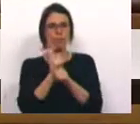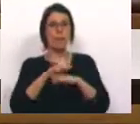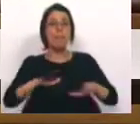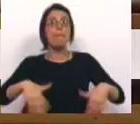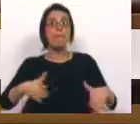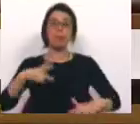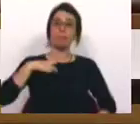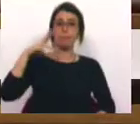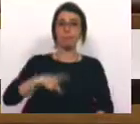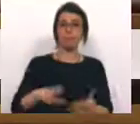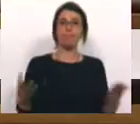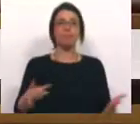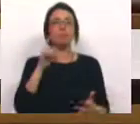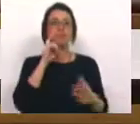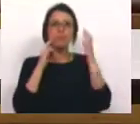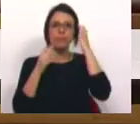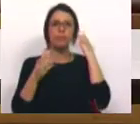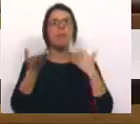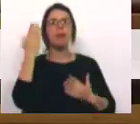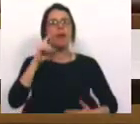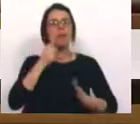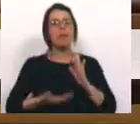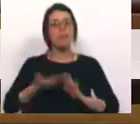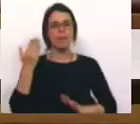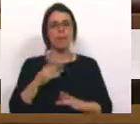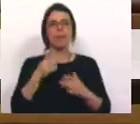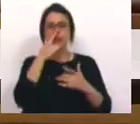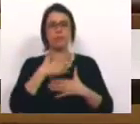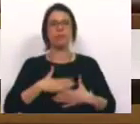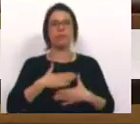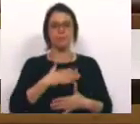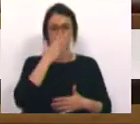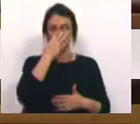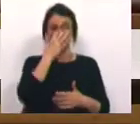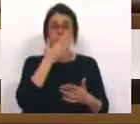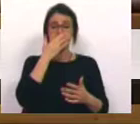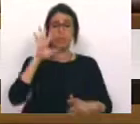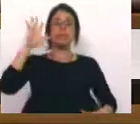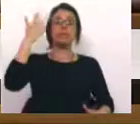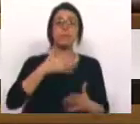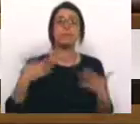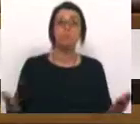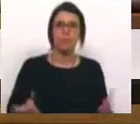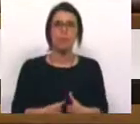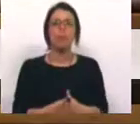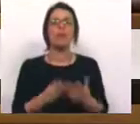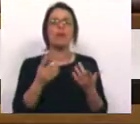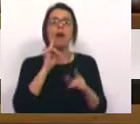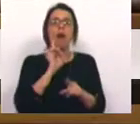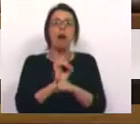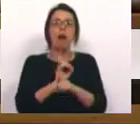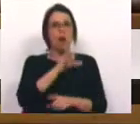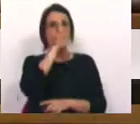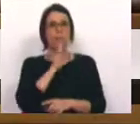das praias em Portugal e garantia maior segurança aos banhistas. O que acontece é que o